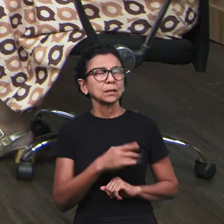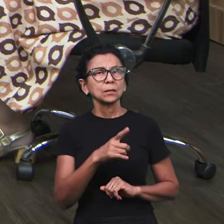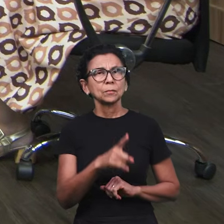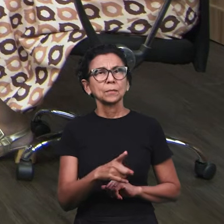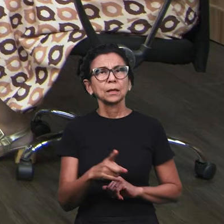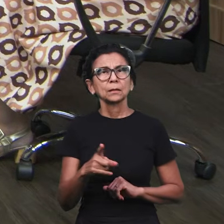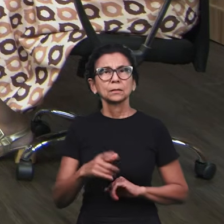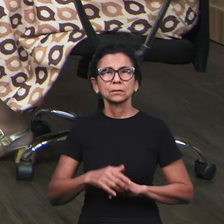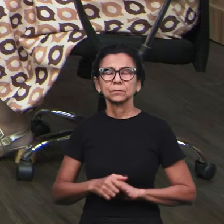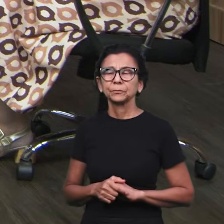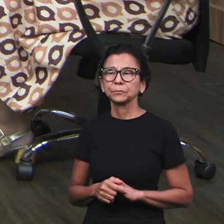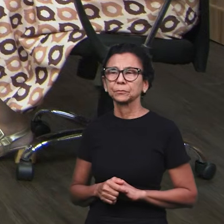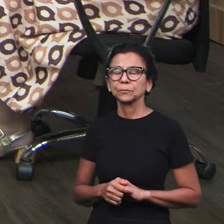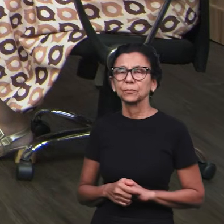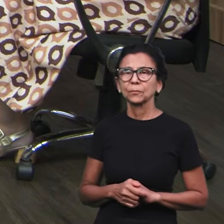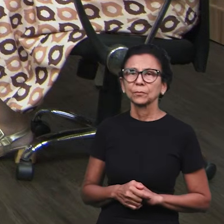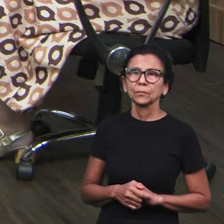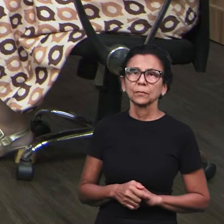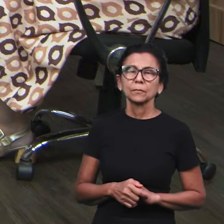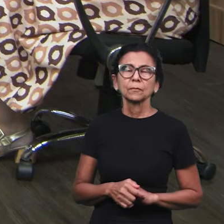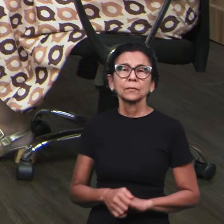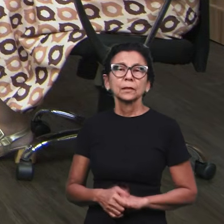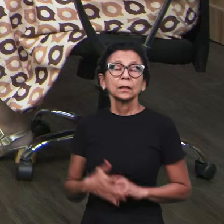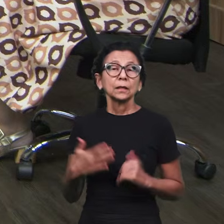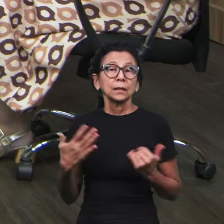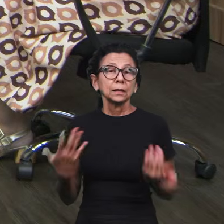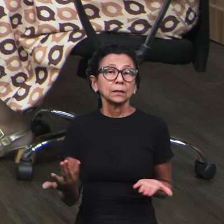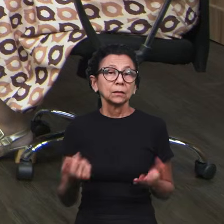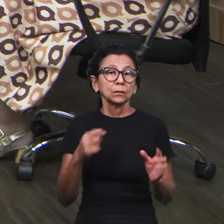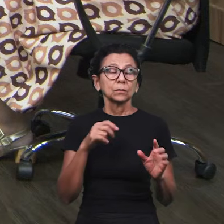vida, mas no lado espiritual? Isso.